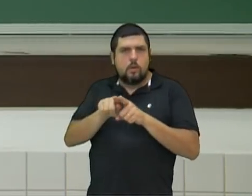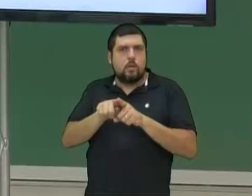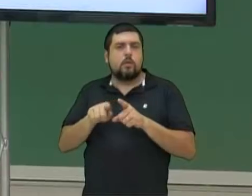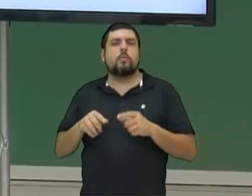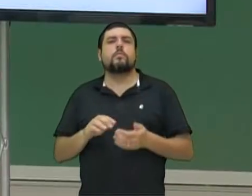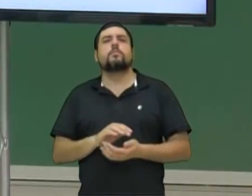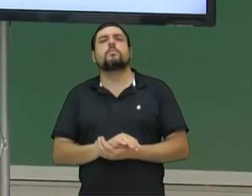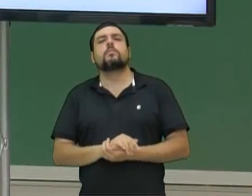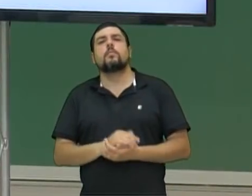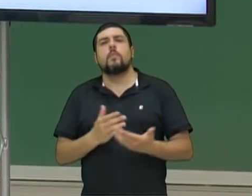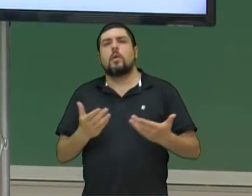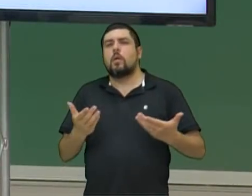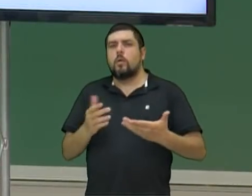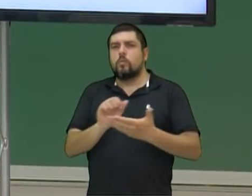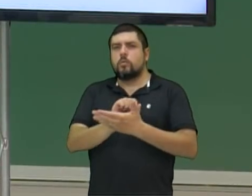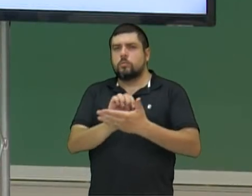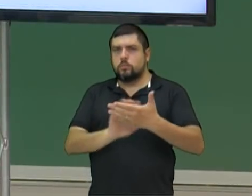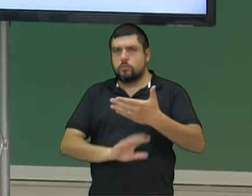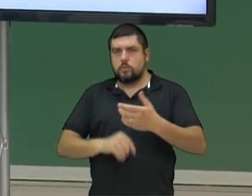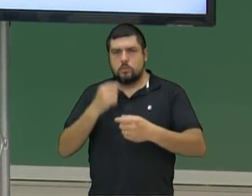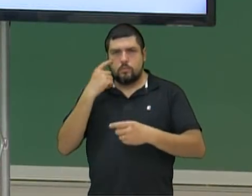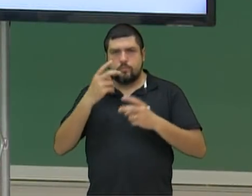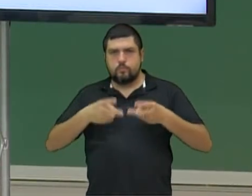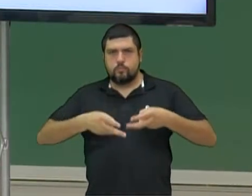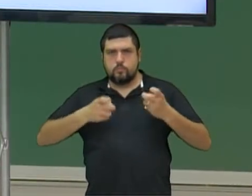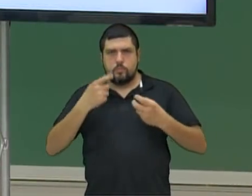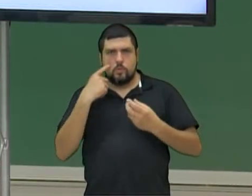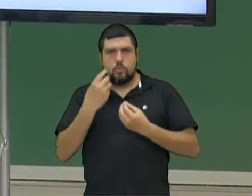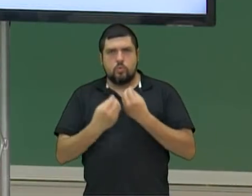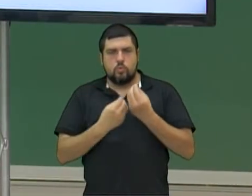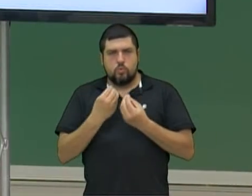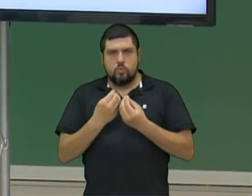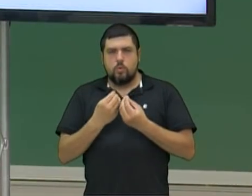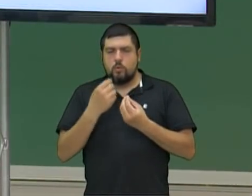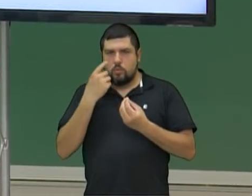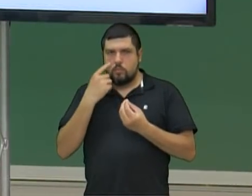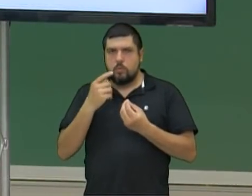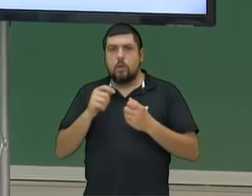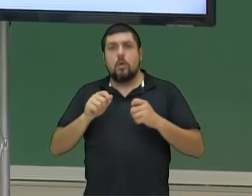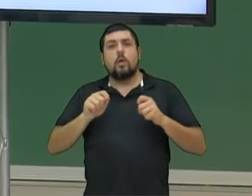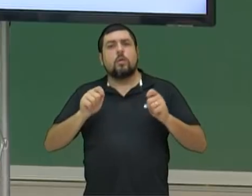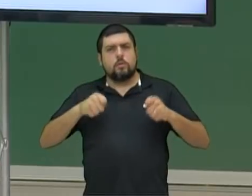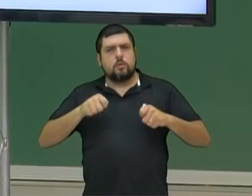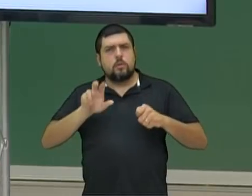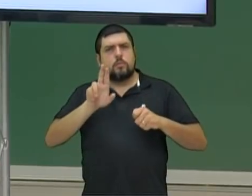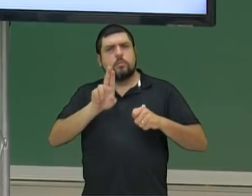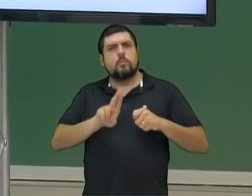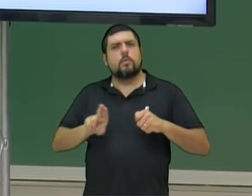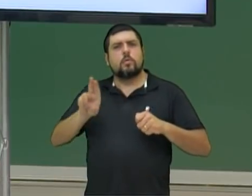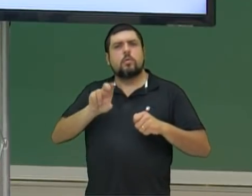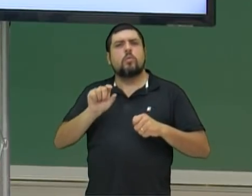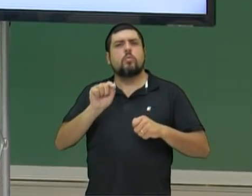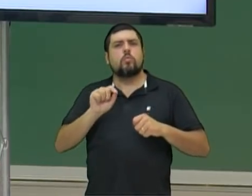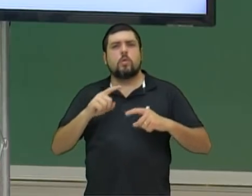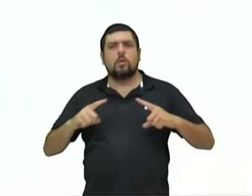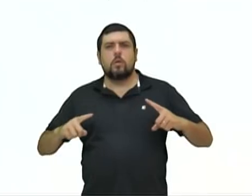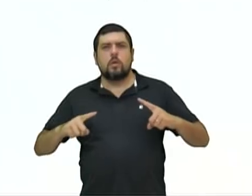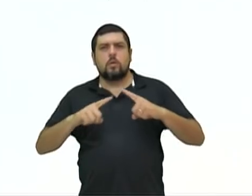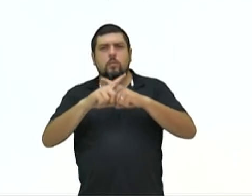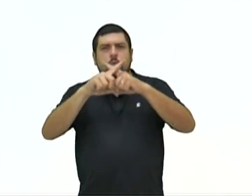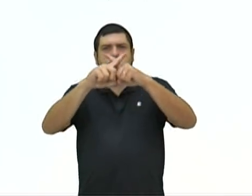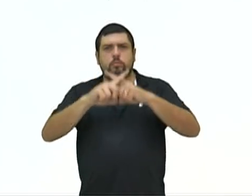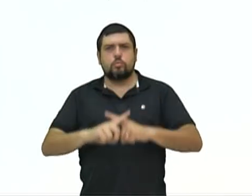a professora, vamos lá. Como que nós podemos resolver isso? Nós podemos utilizar a famosa ali regra de 3.